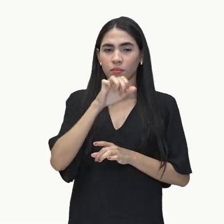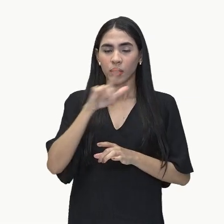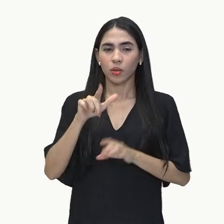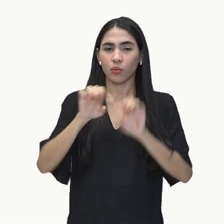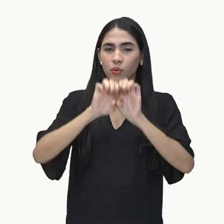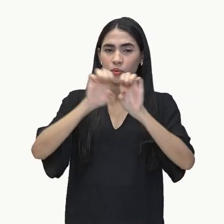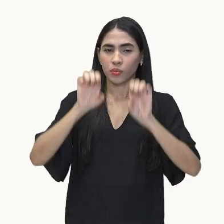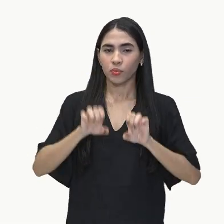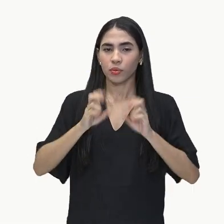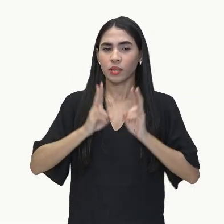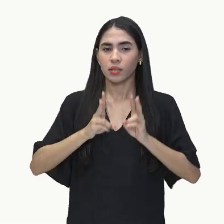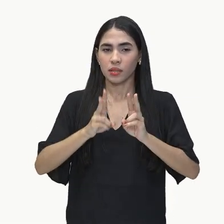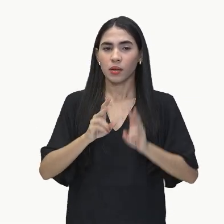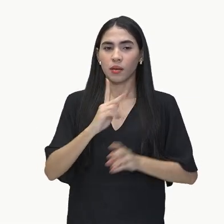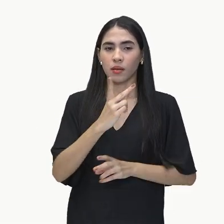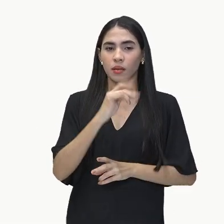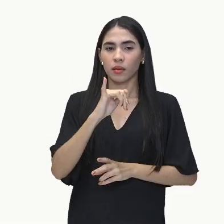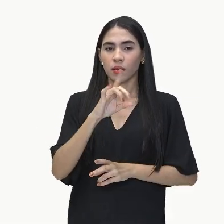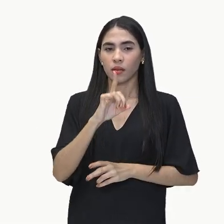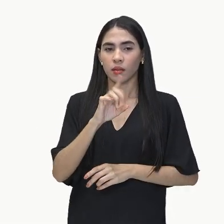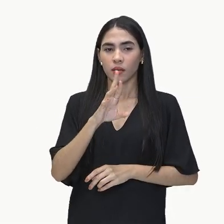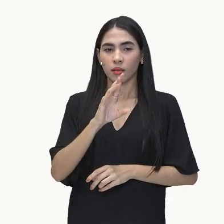vai ter hidroxi e a palavra fenol.